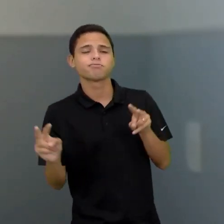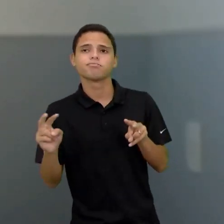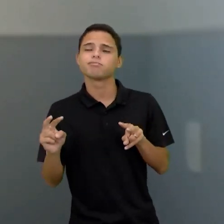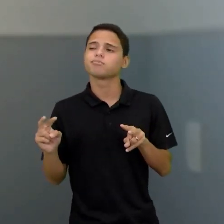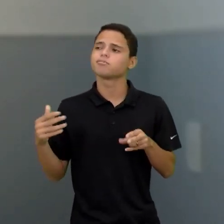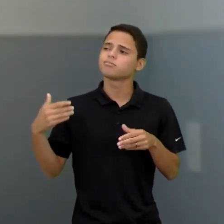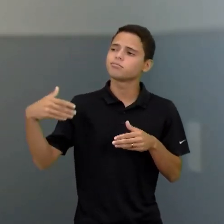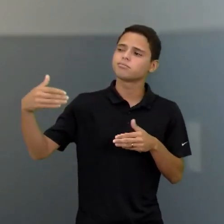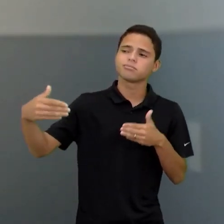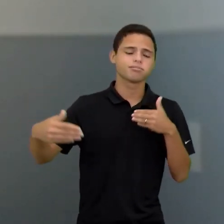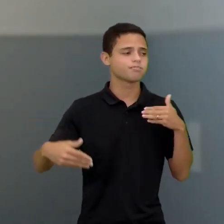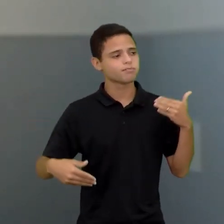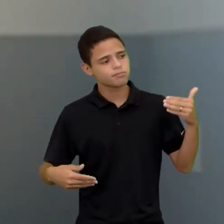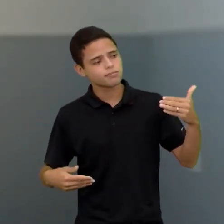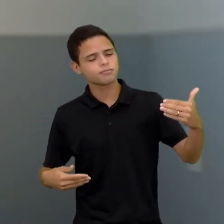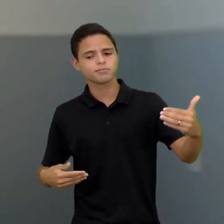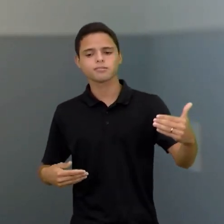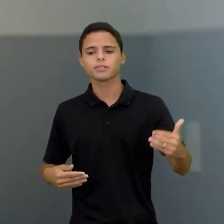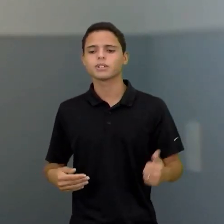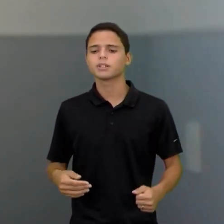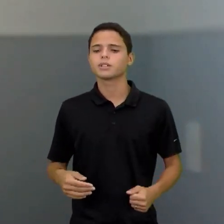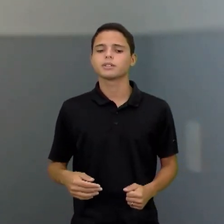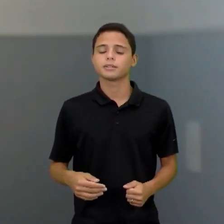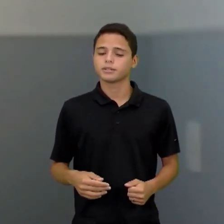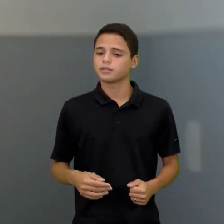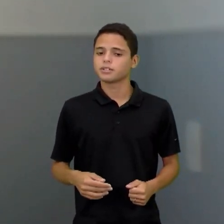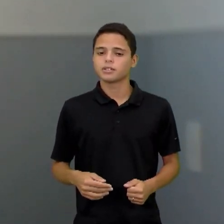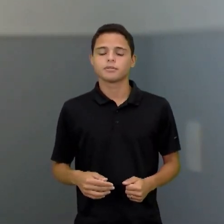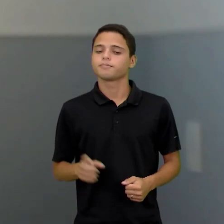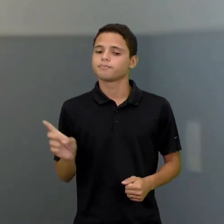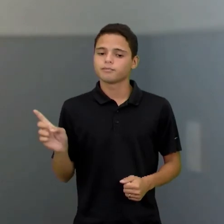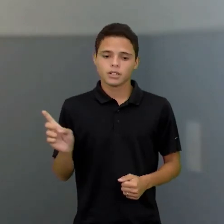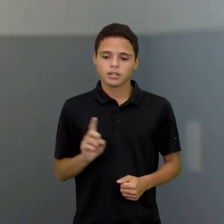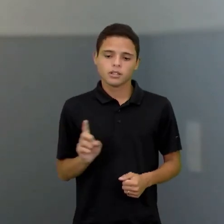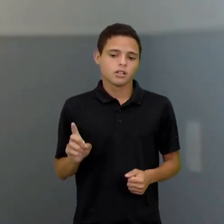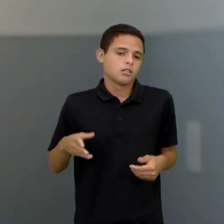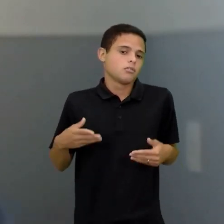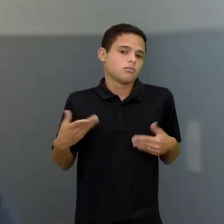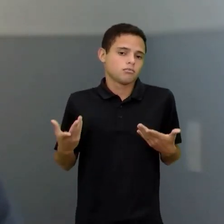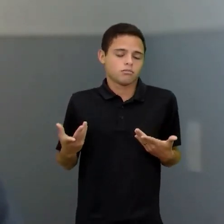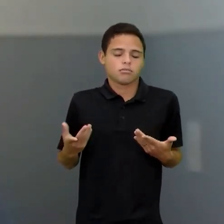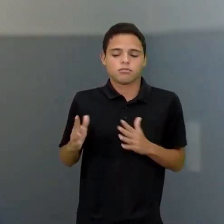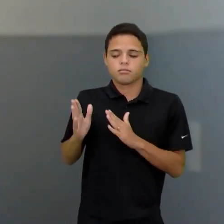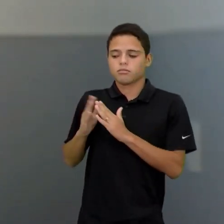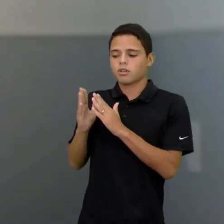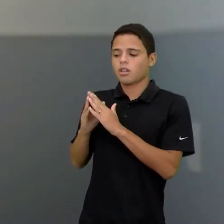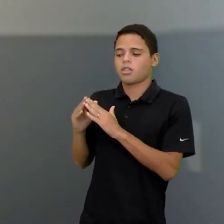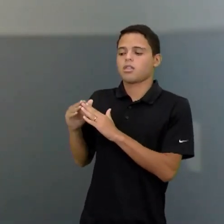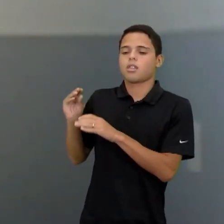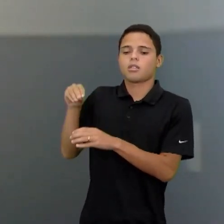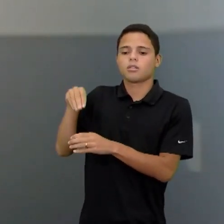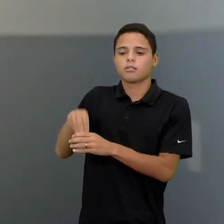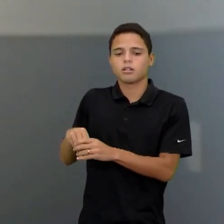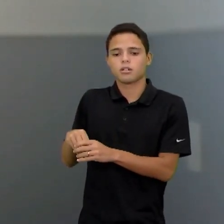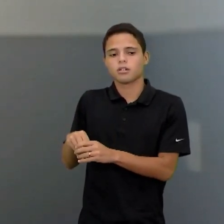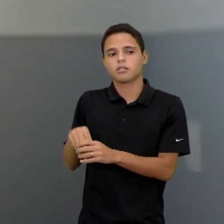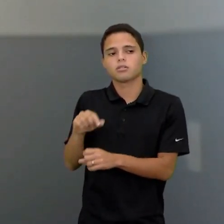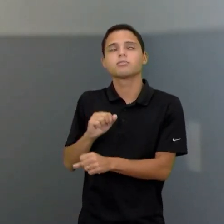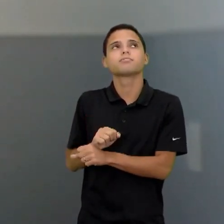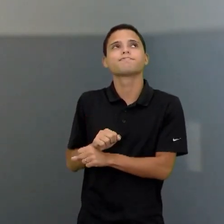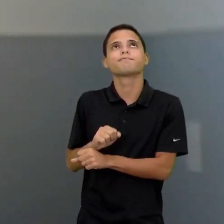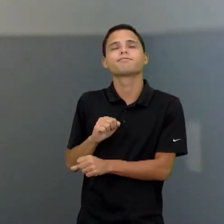tratamento, né, estar plenamente concluído, ou ficar em casa esperando, de repente,